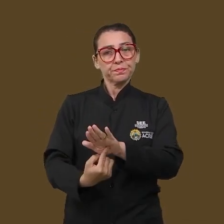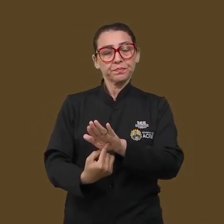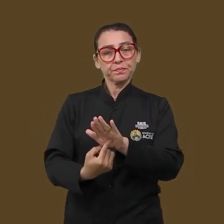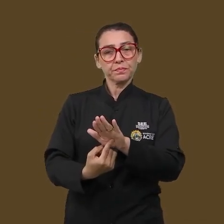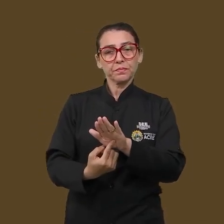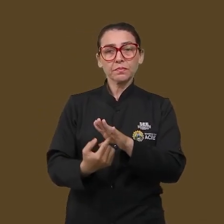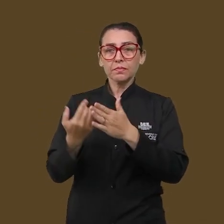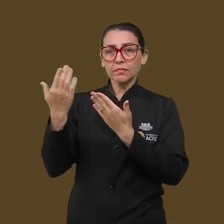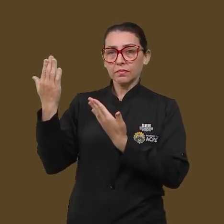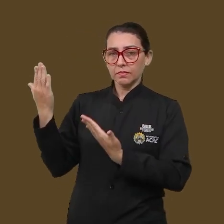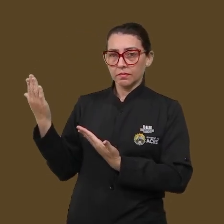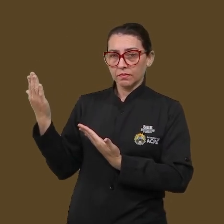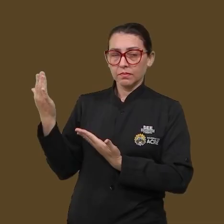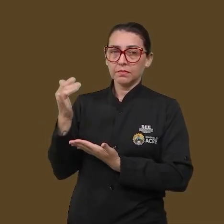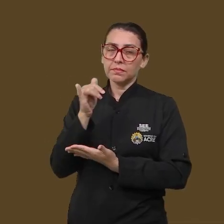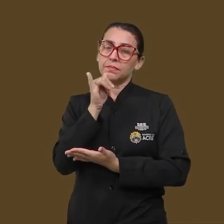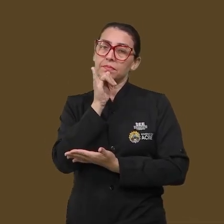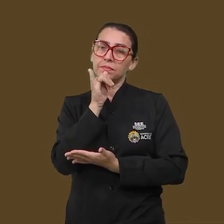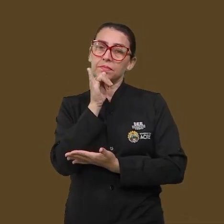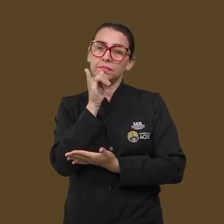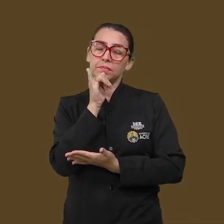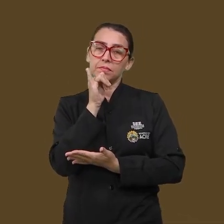eu mostro para vocês, por exemplo,